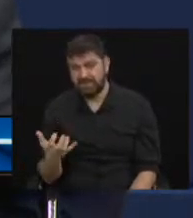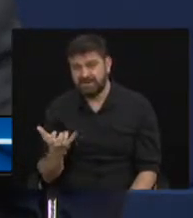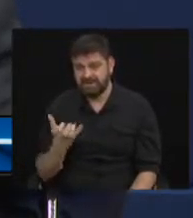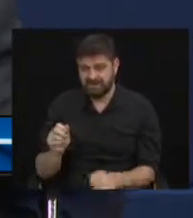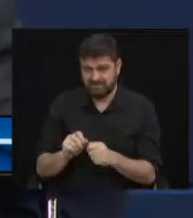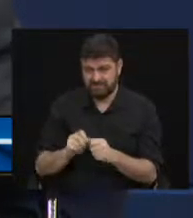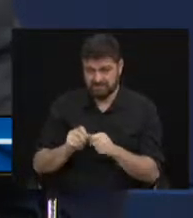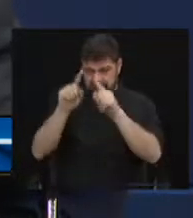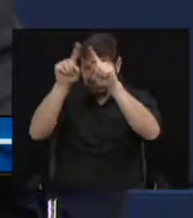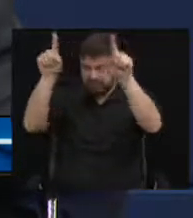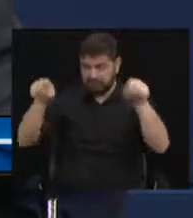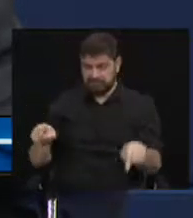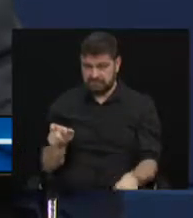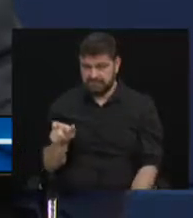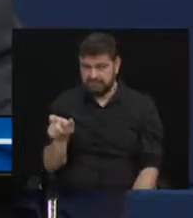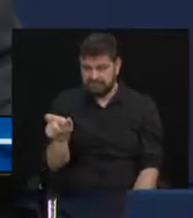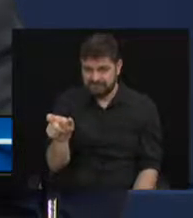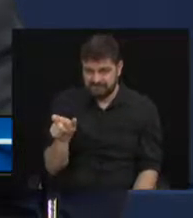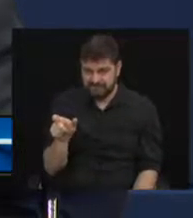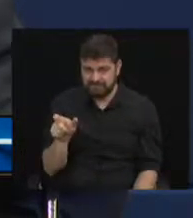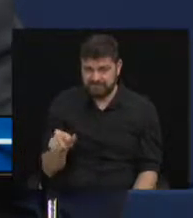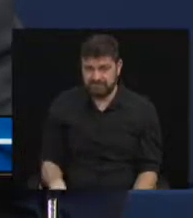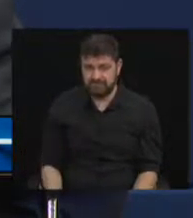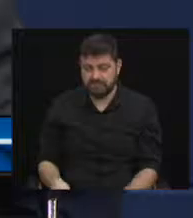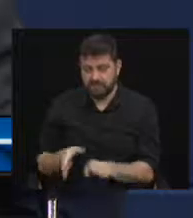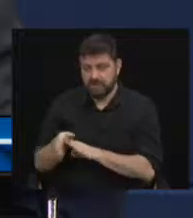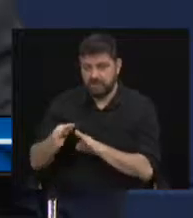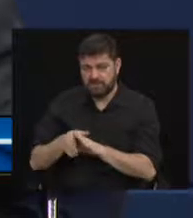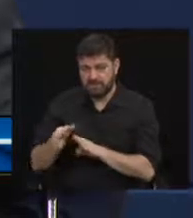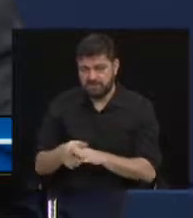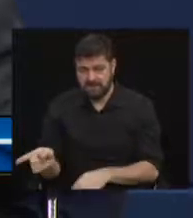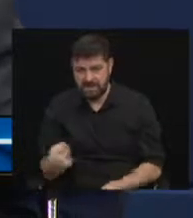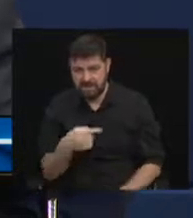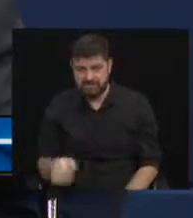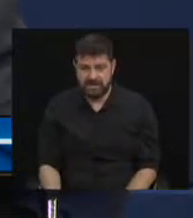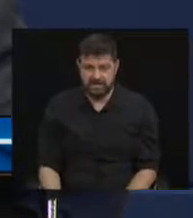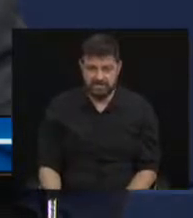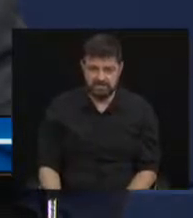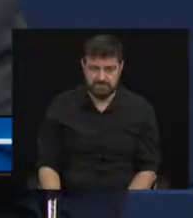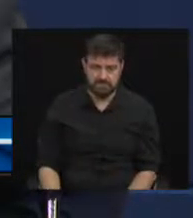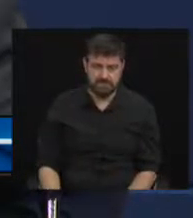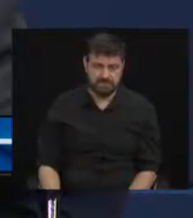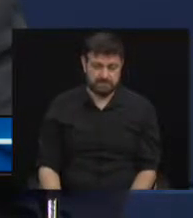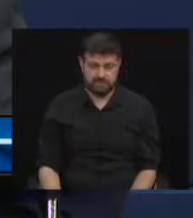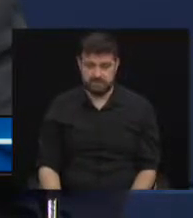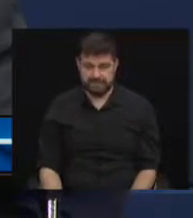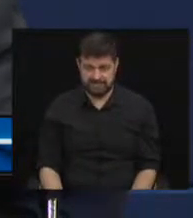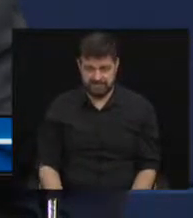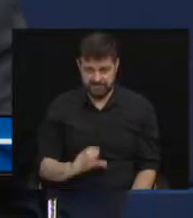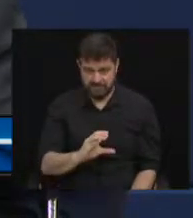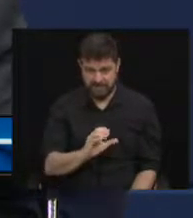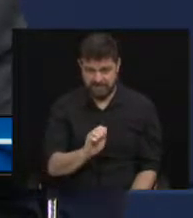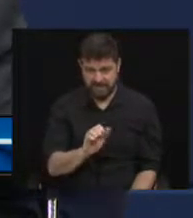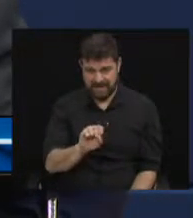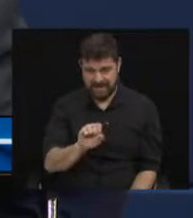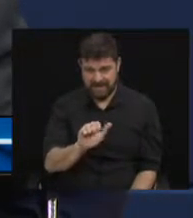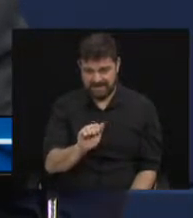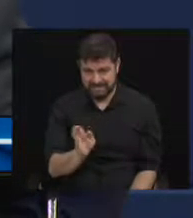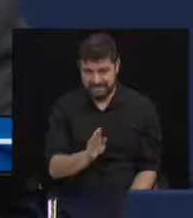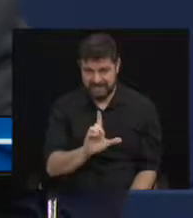é um projeto de lei interessante. As pessoas hoje, se quiserem pagar, por exemplo, o seu condomínio, do seu prédio, ele pode